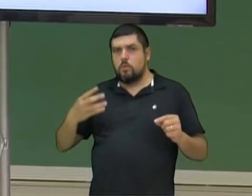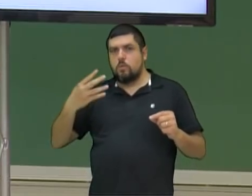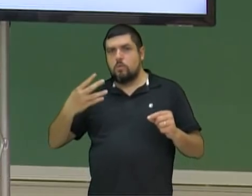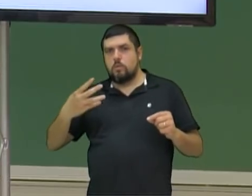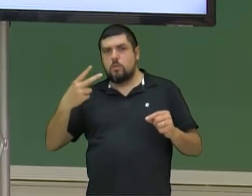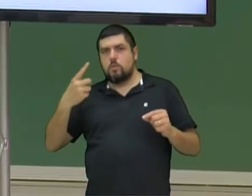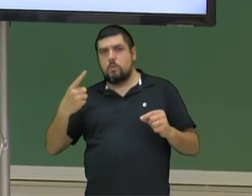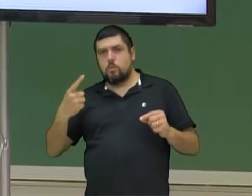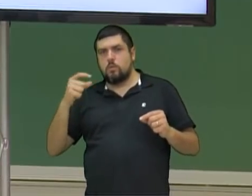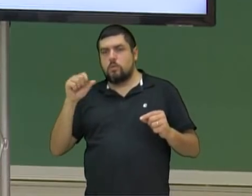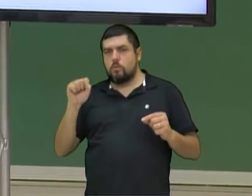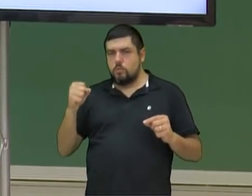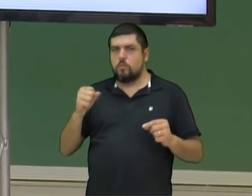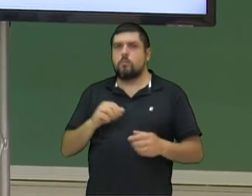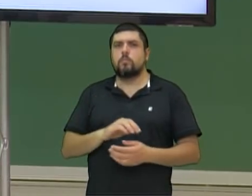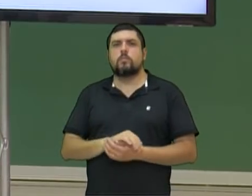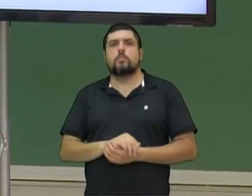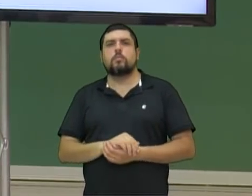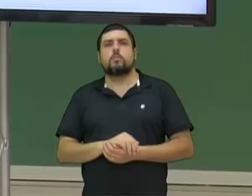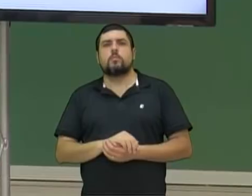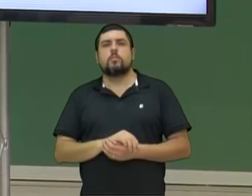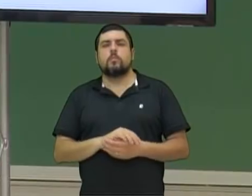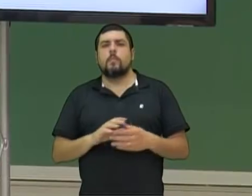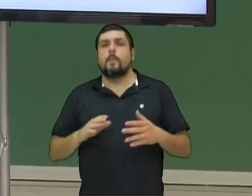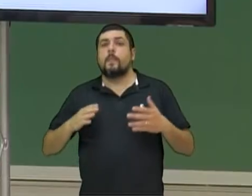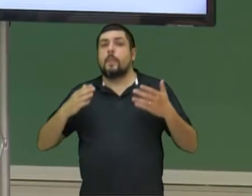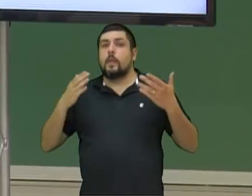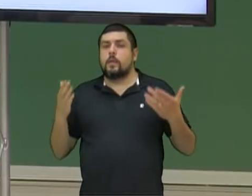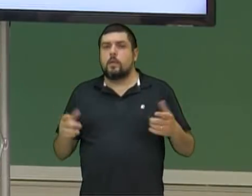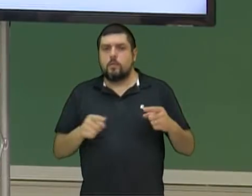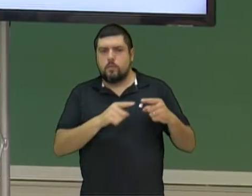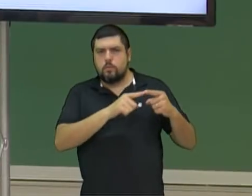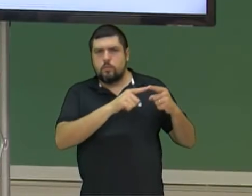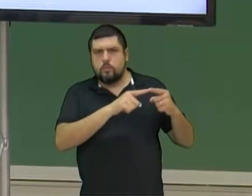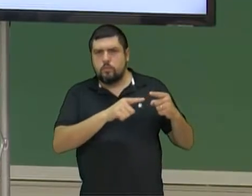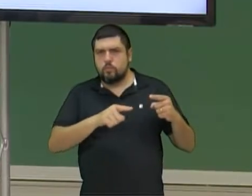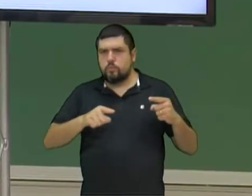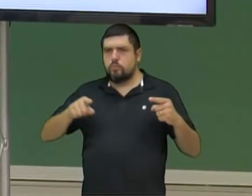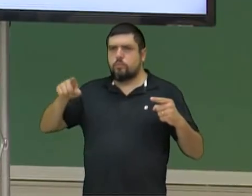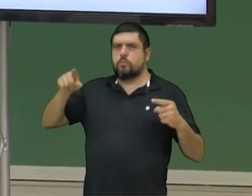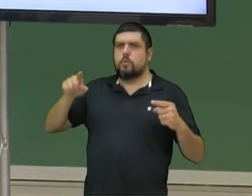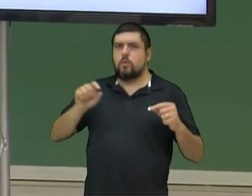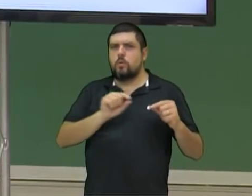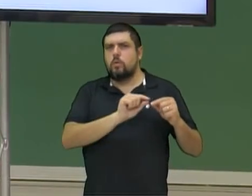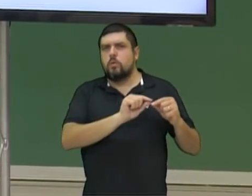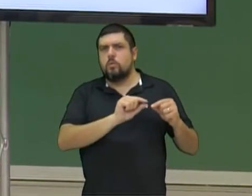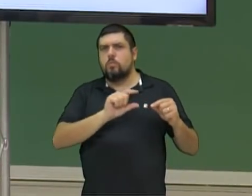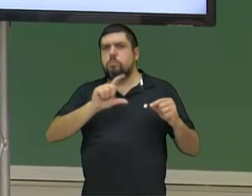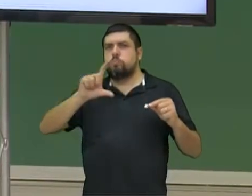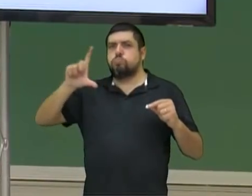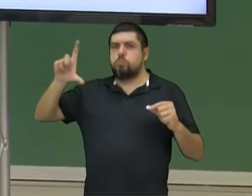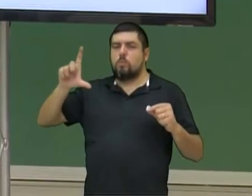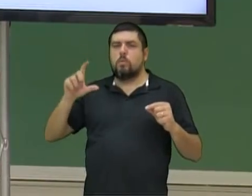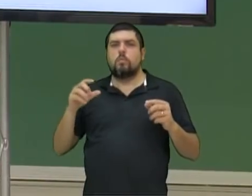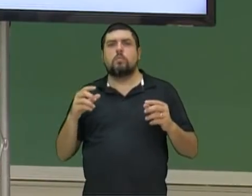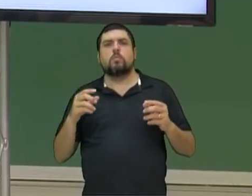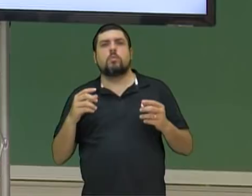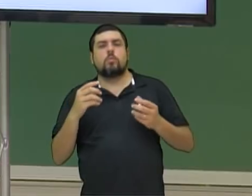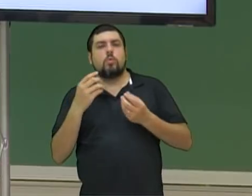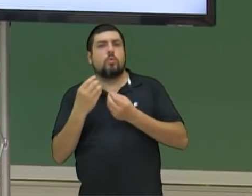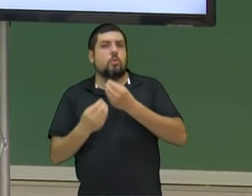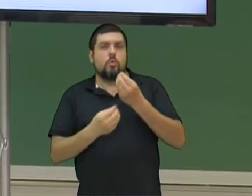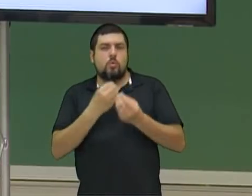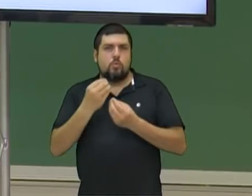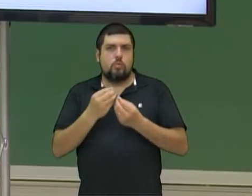157.418 casos. Então, para a gente encontrar aqui o aumento de casos, a gente vai pegar lá essa quantidade